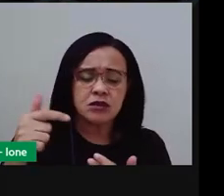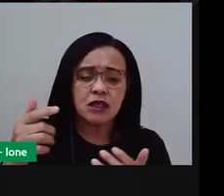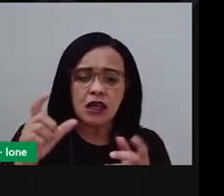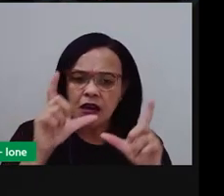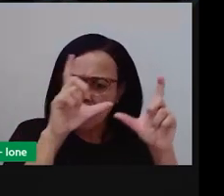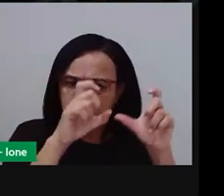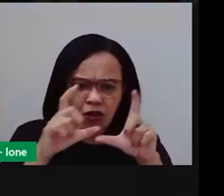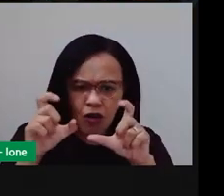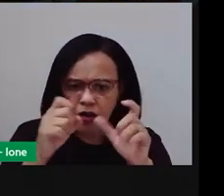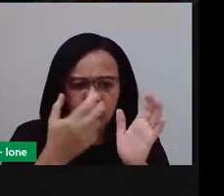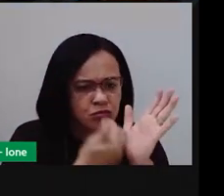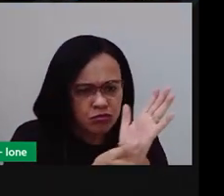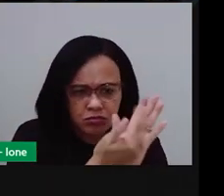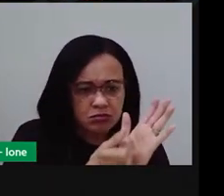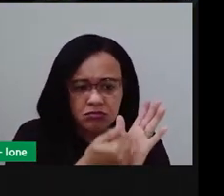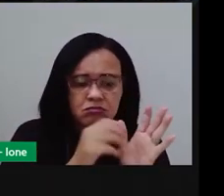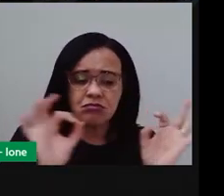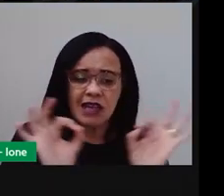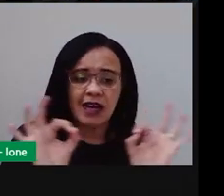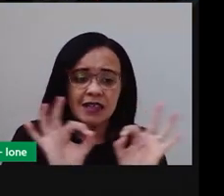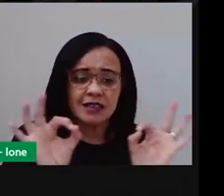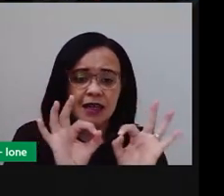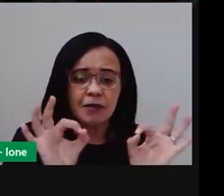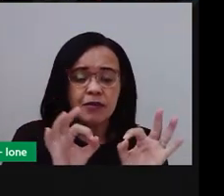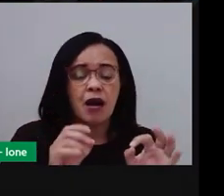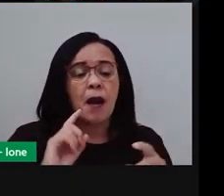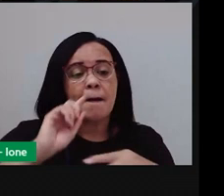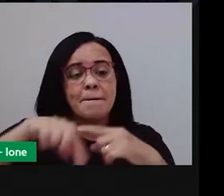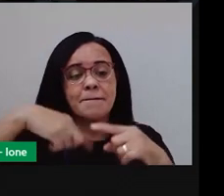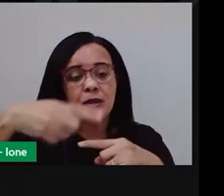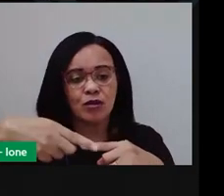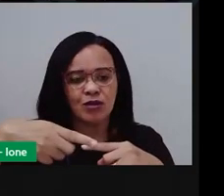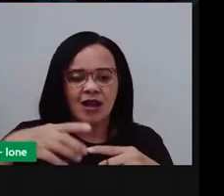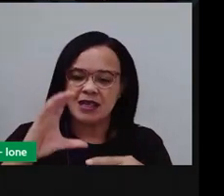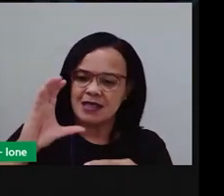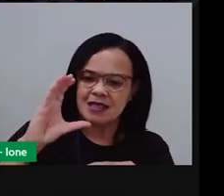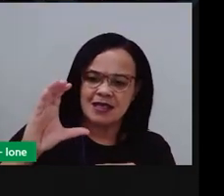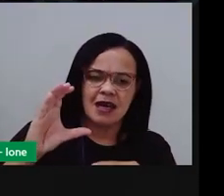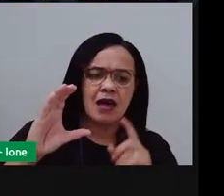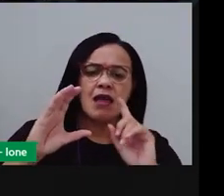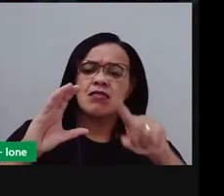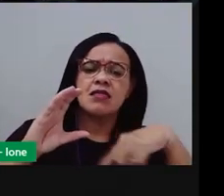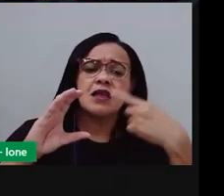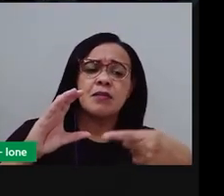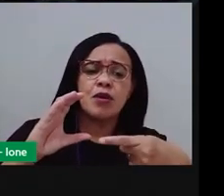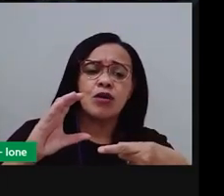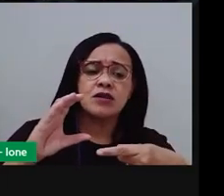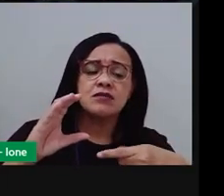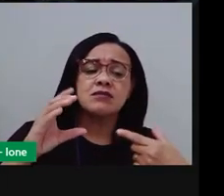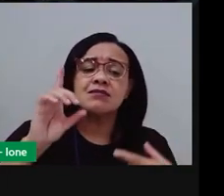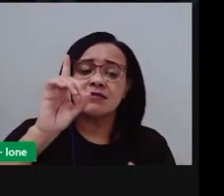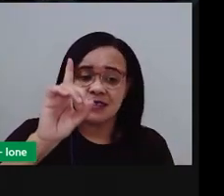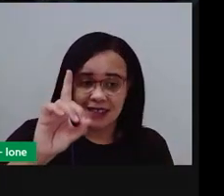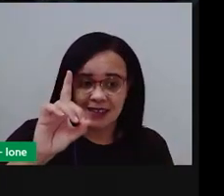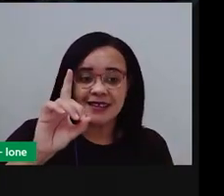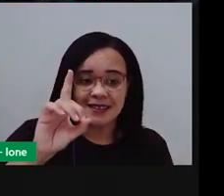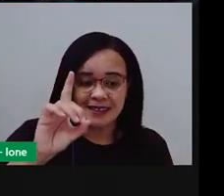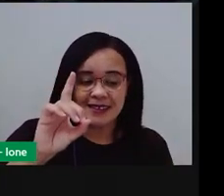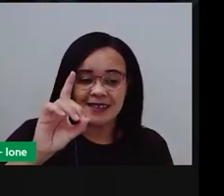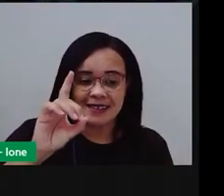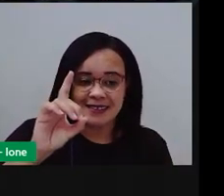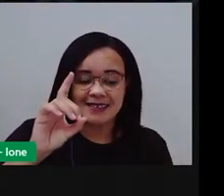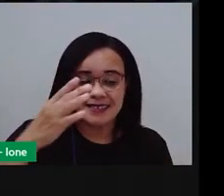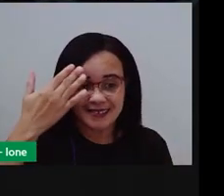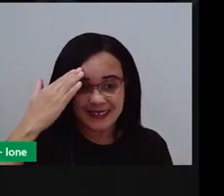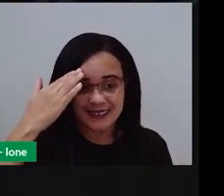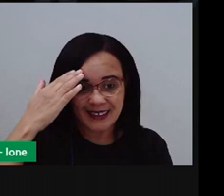começa com a letra A. Então, seguindo a ordem do alfabeto, você vai colocar a primeira letra que aparecer,